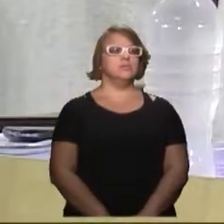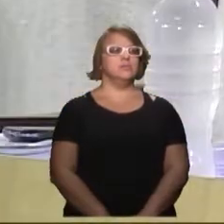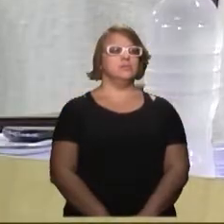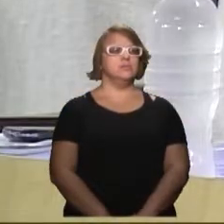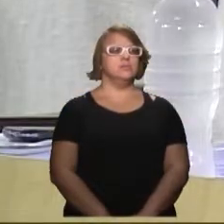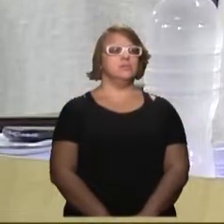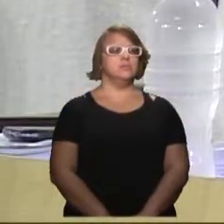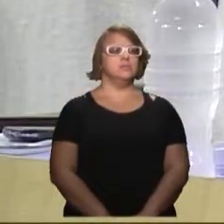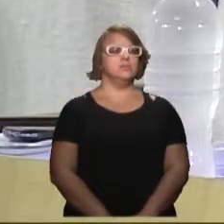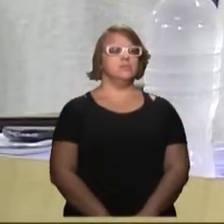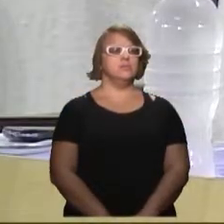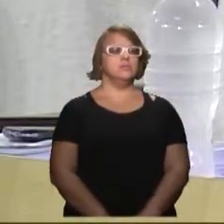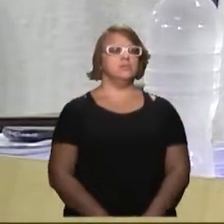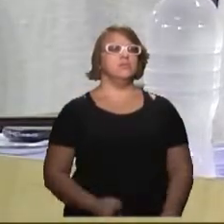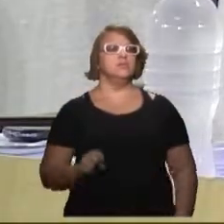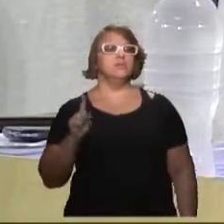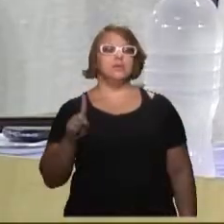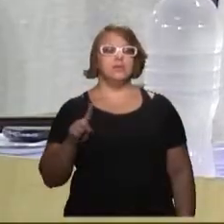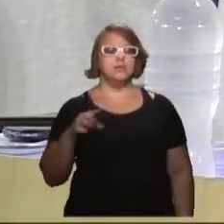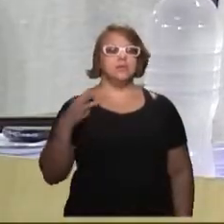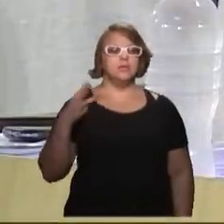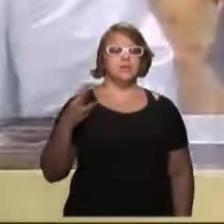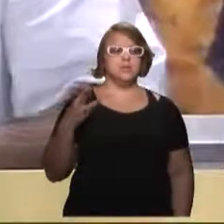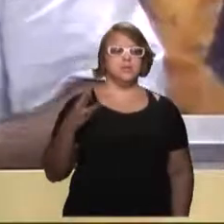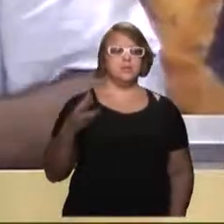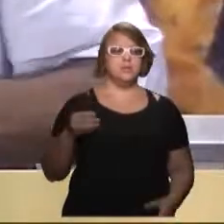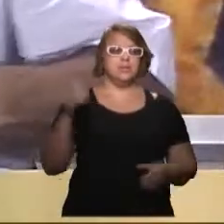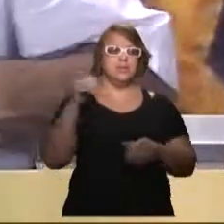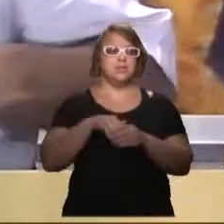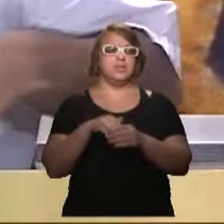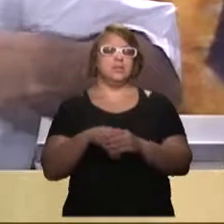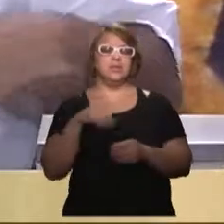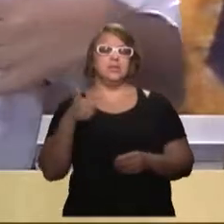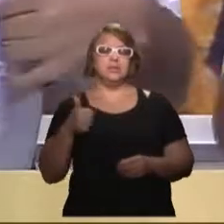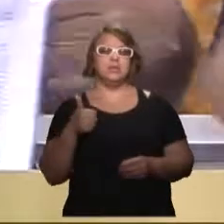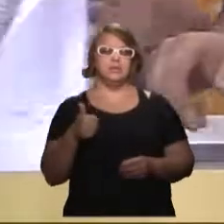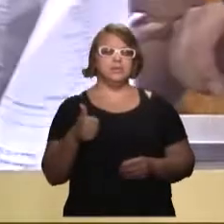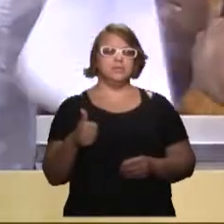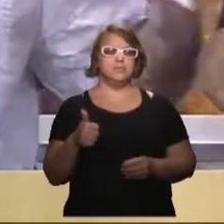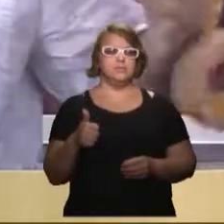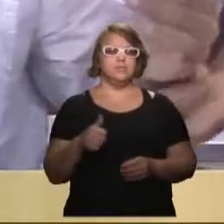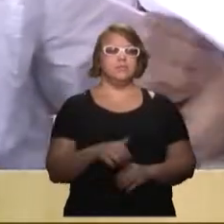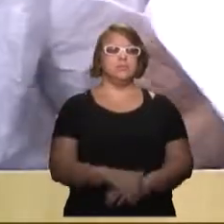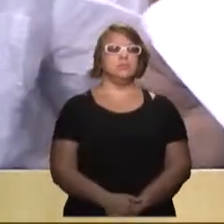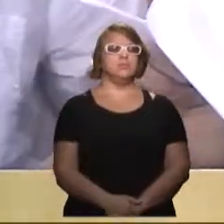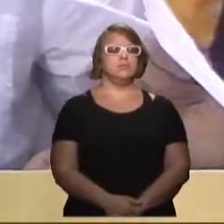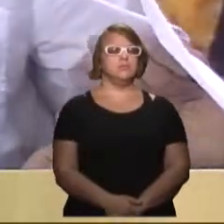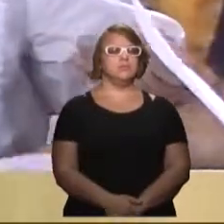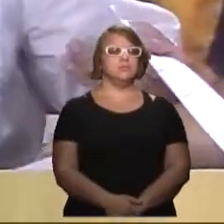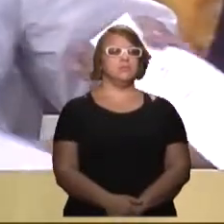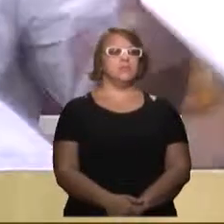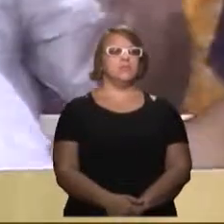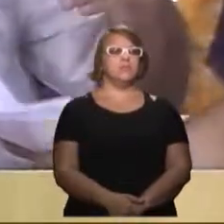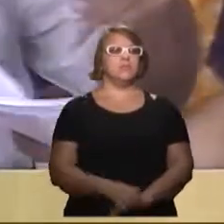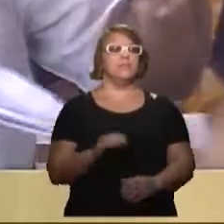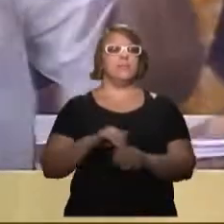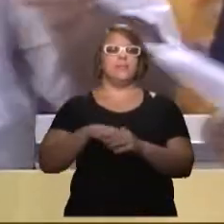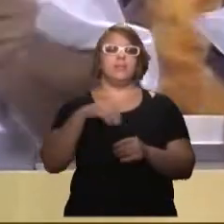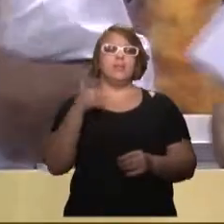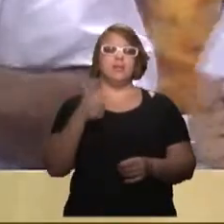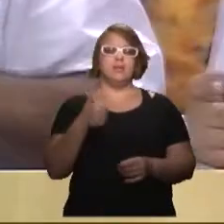10, 11, 12, 13 votos. Alô. 13 votos a 3. Alô. Alô. Declaro então